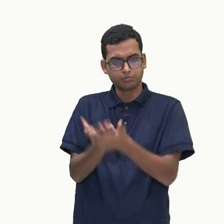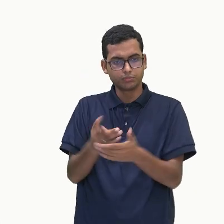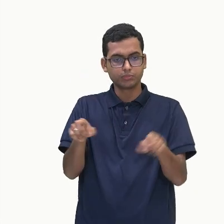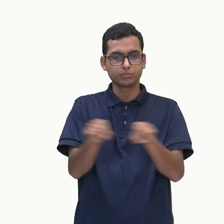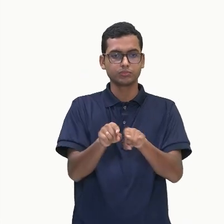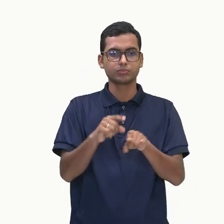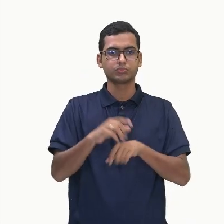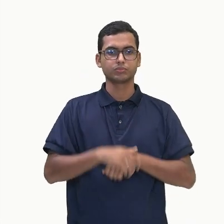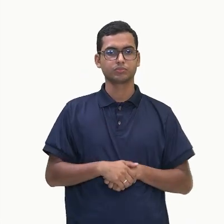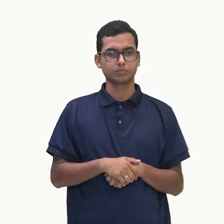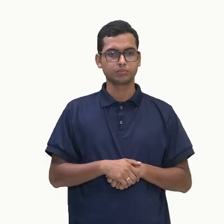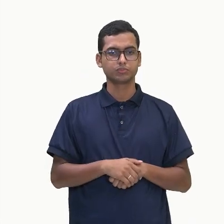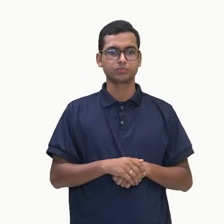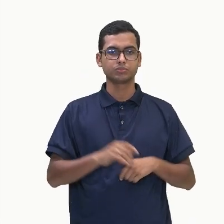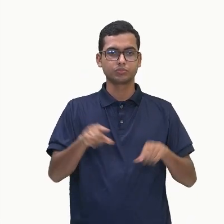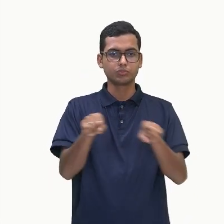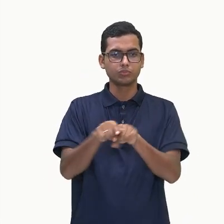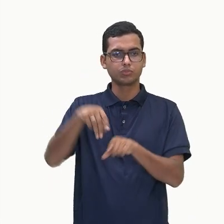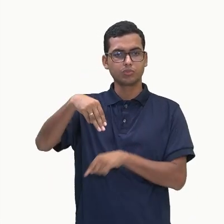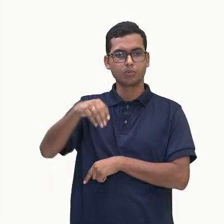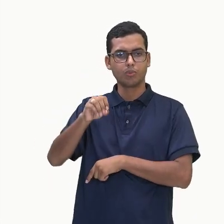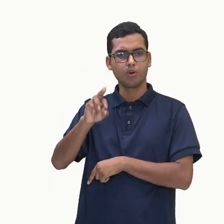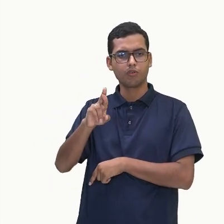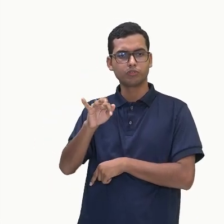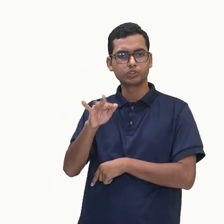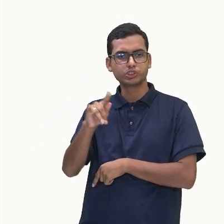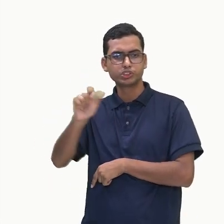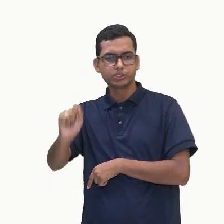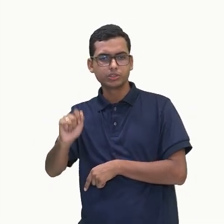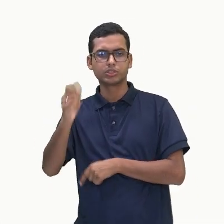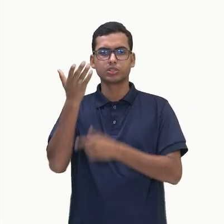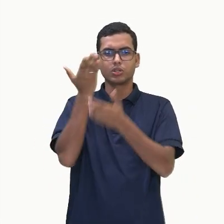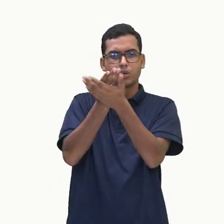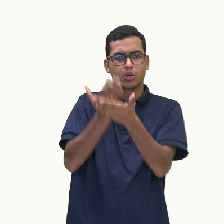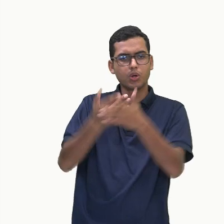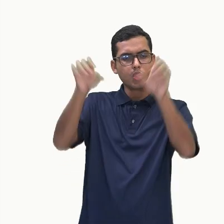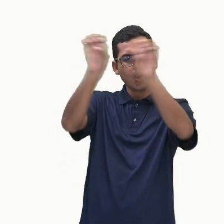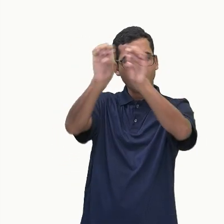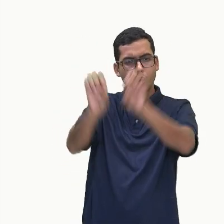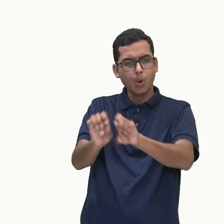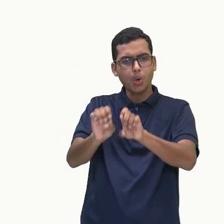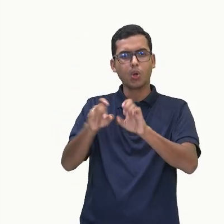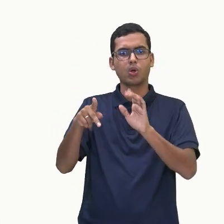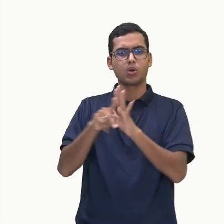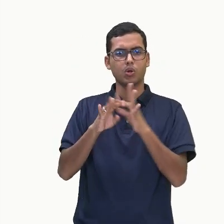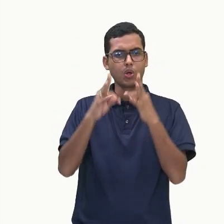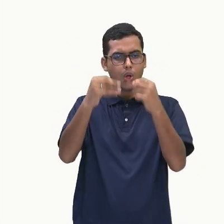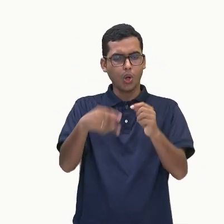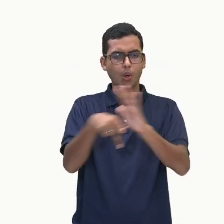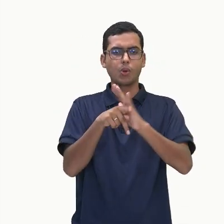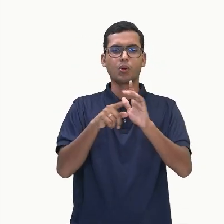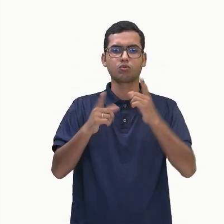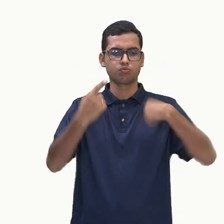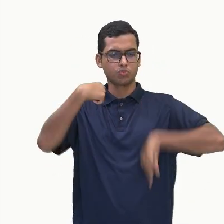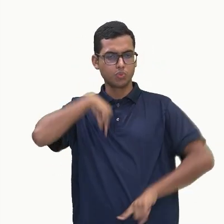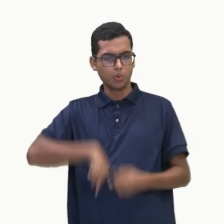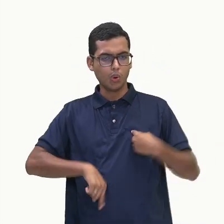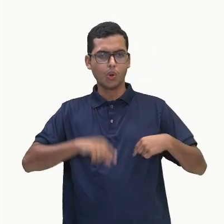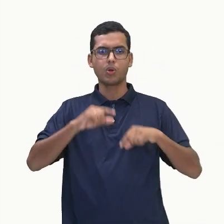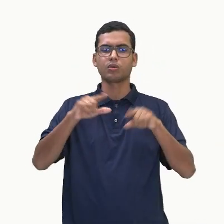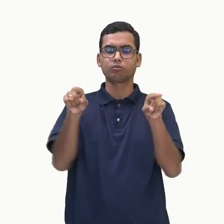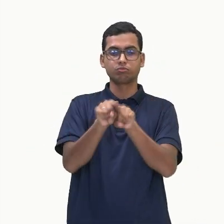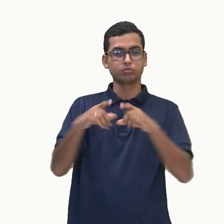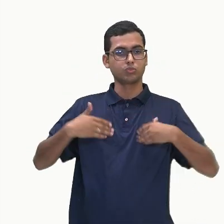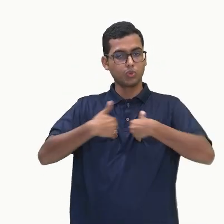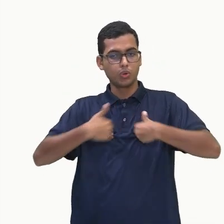dos organismos. Aqui tem representado o corpo humano, mas também nós temos a morfologia dos animais como